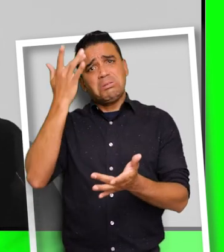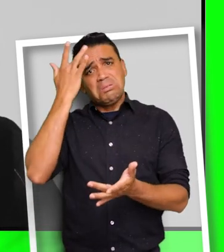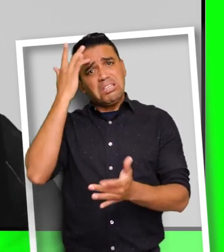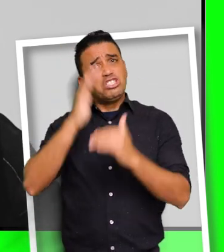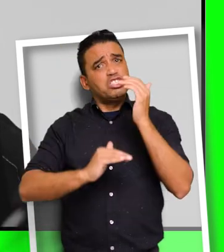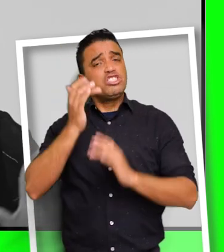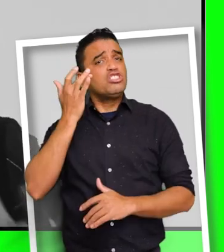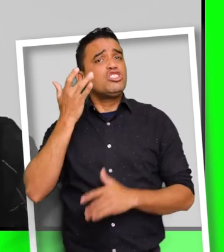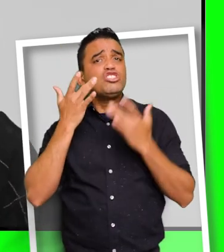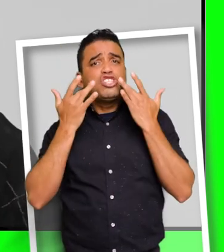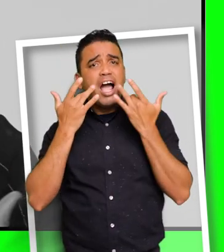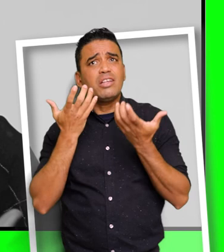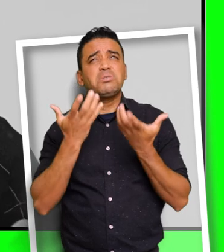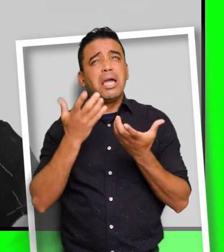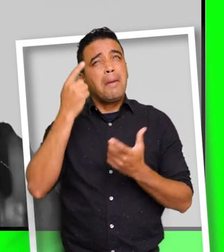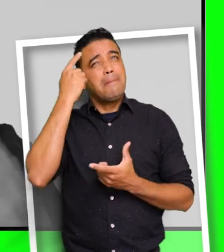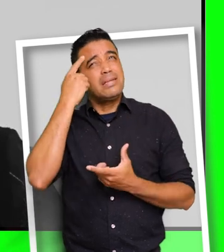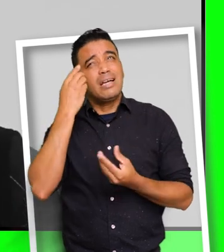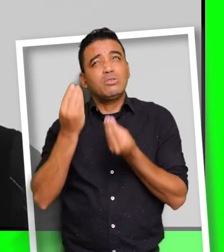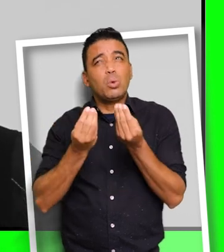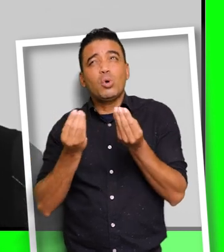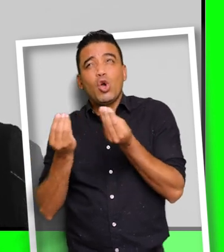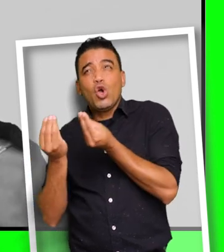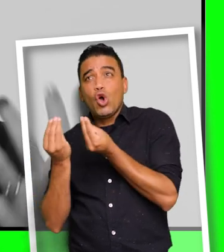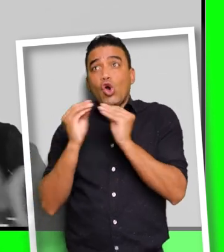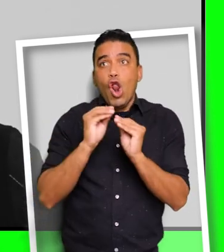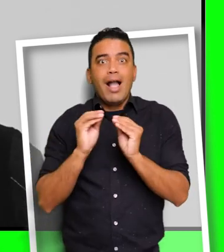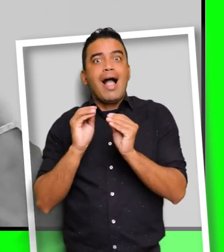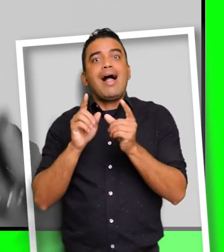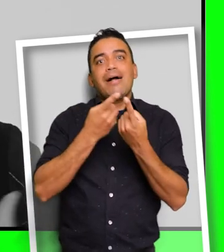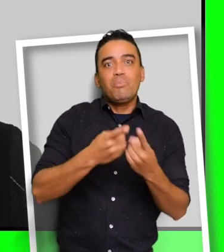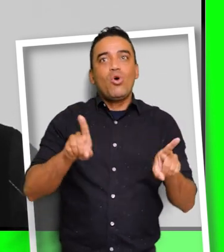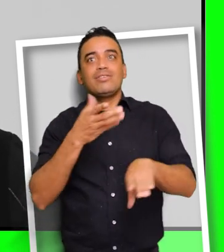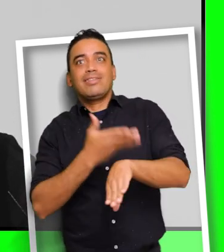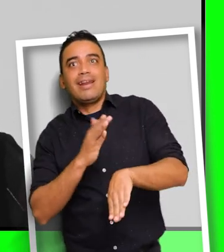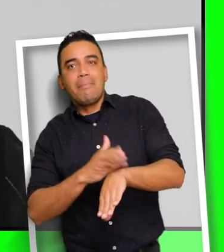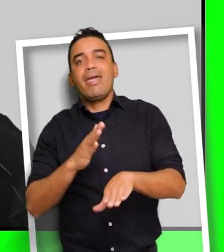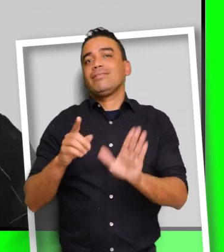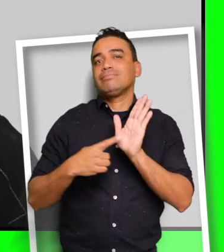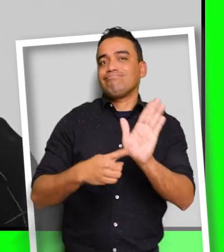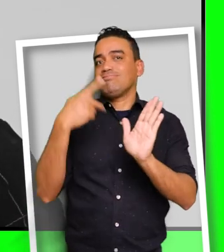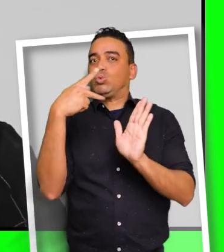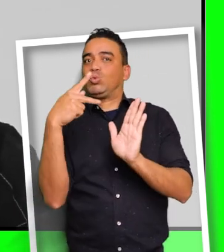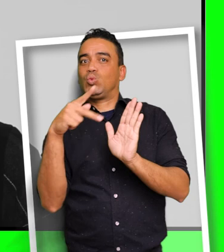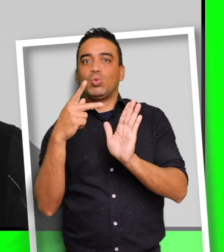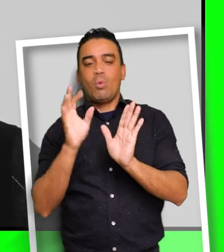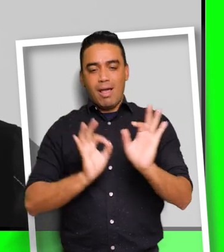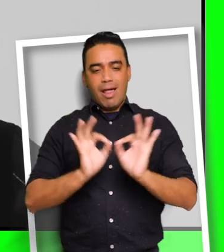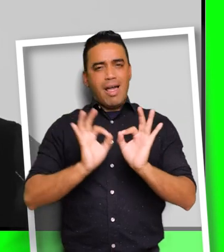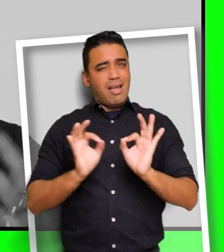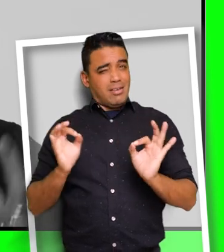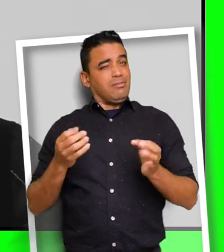quer pensar em formas de colocar música nos seus treinamentos, nos seus espetáculos, de uma maneira mais